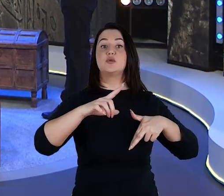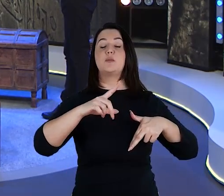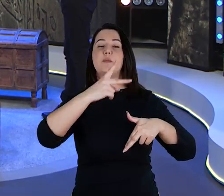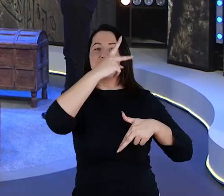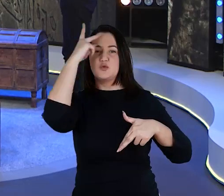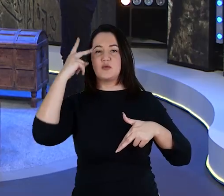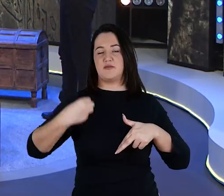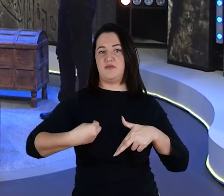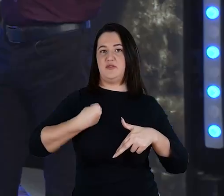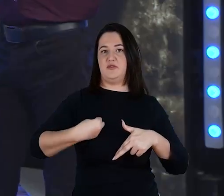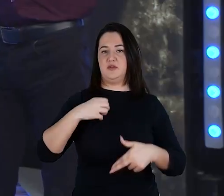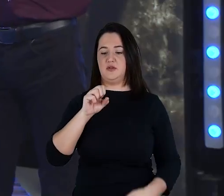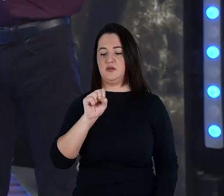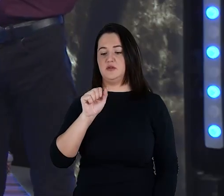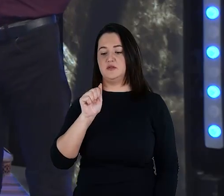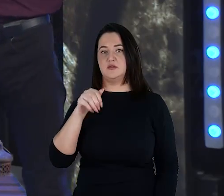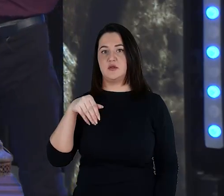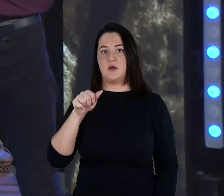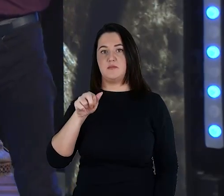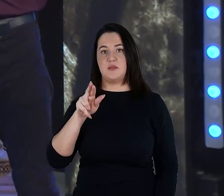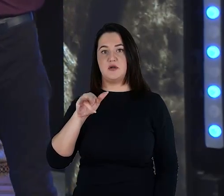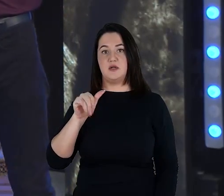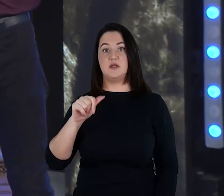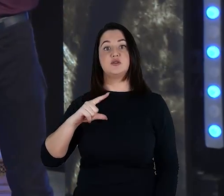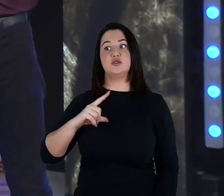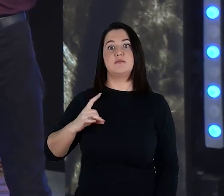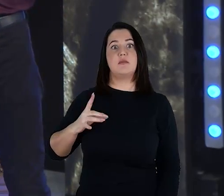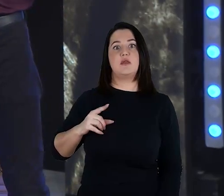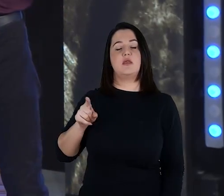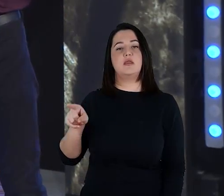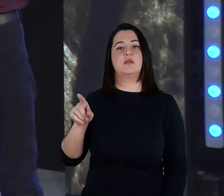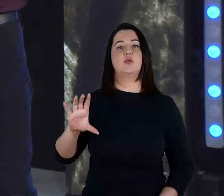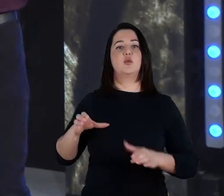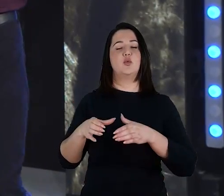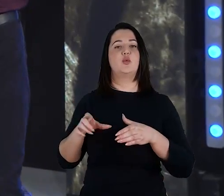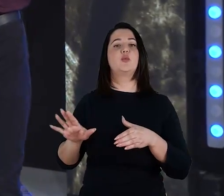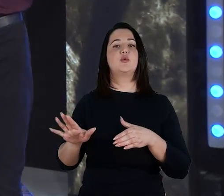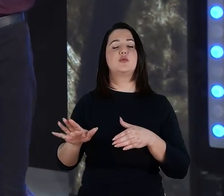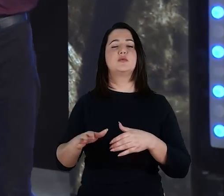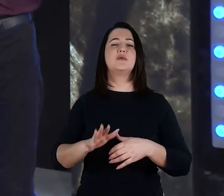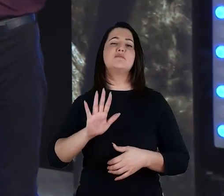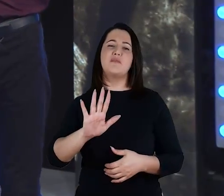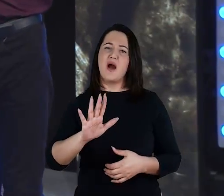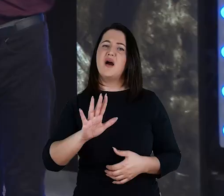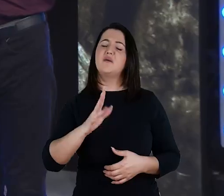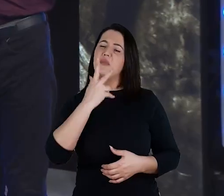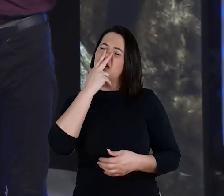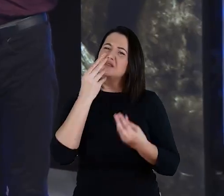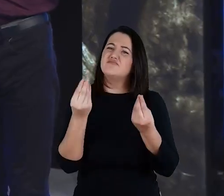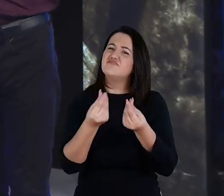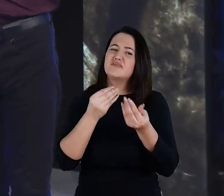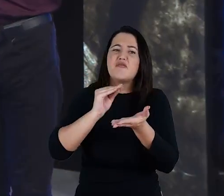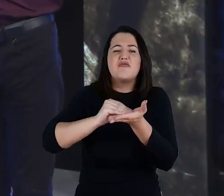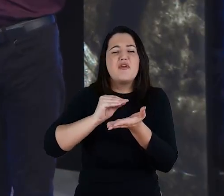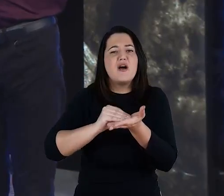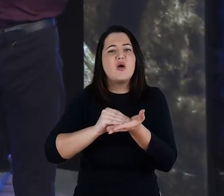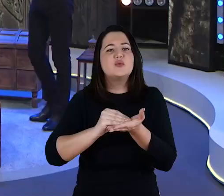Samaria. Somente isso, e para por aqui. Mas haveria muito mais a dizer a respeito desse